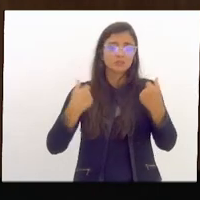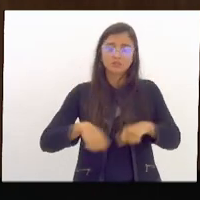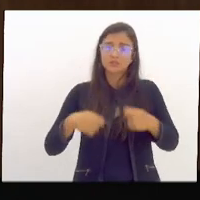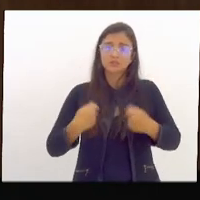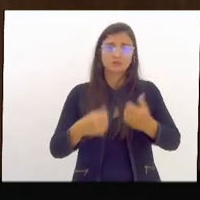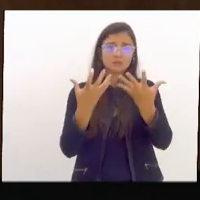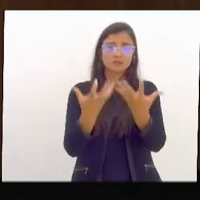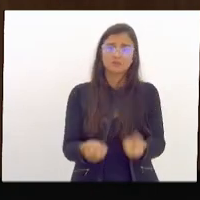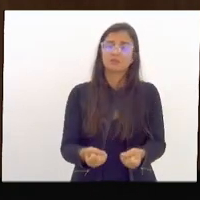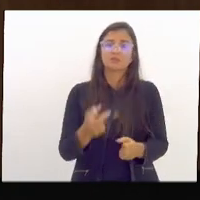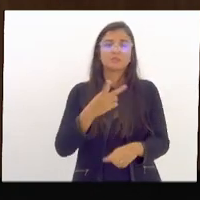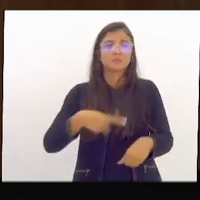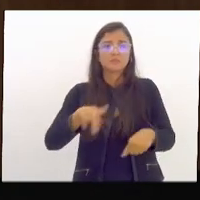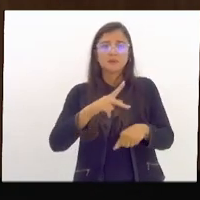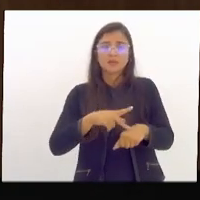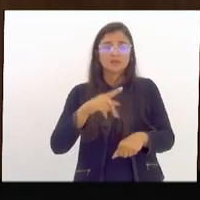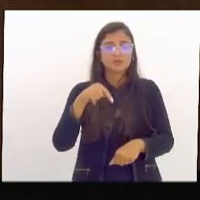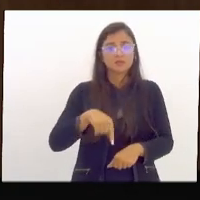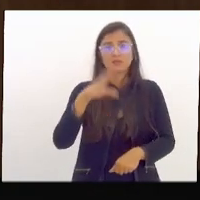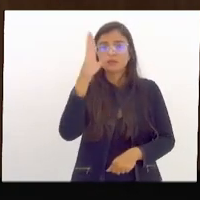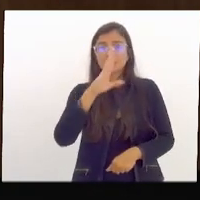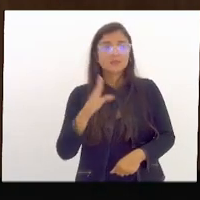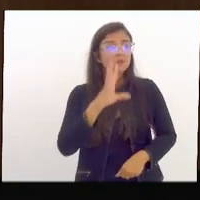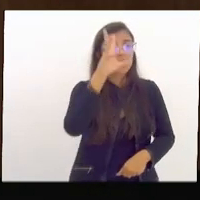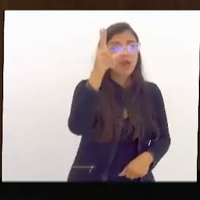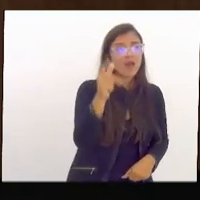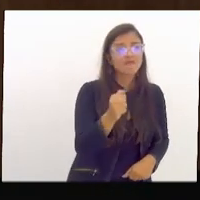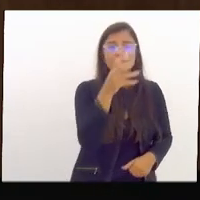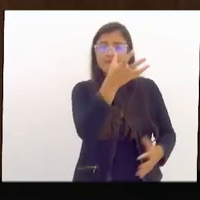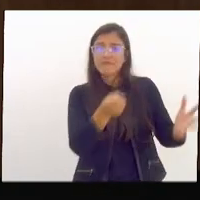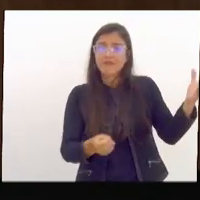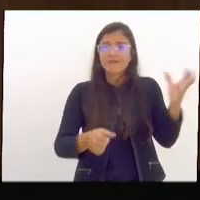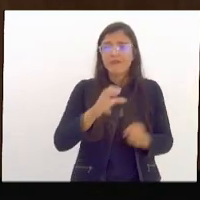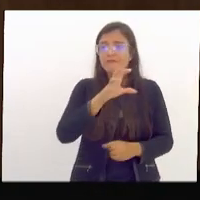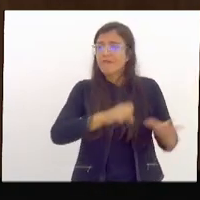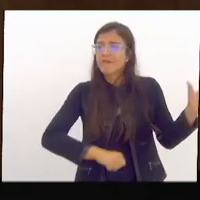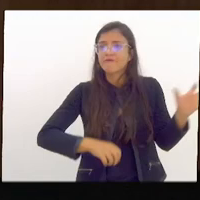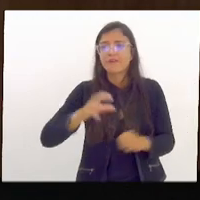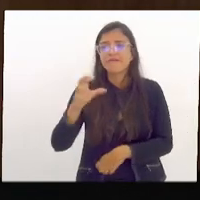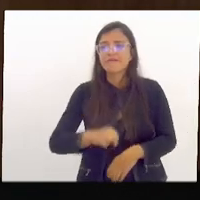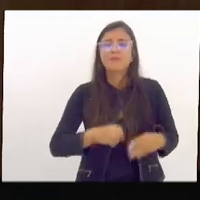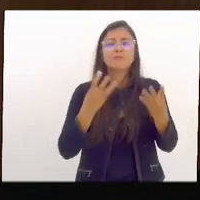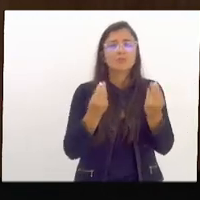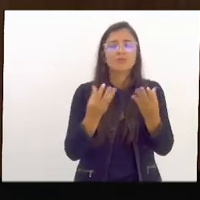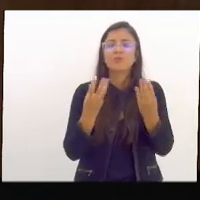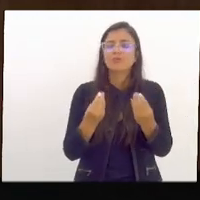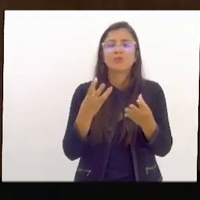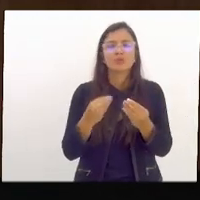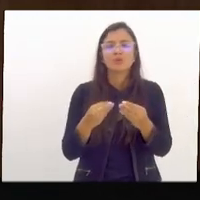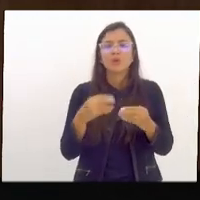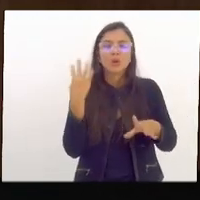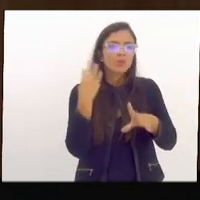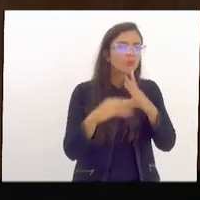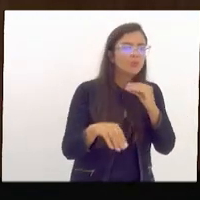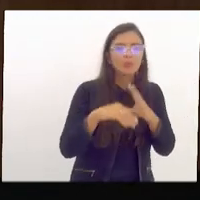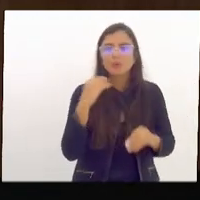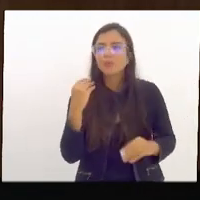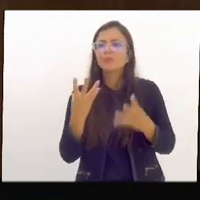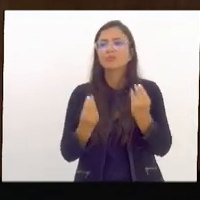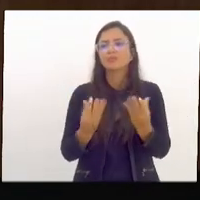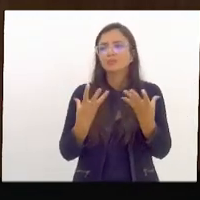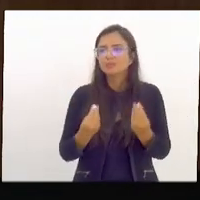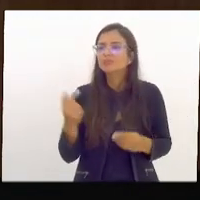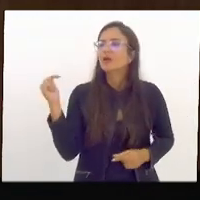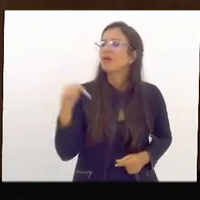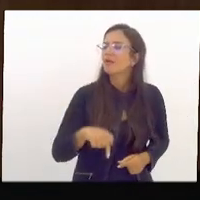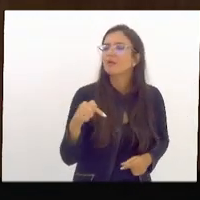O Brasil foi o país que mais trouxe africanos para ser escravizados. Data-se que pelo menos 1/4 dos africanos que